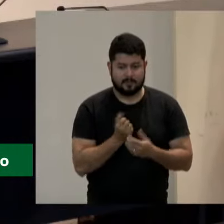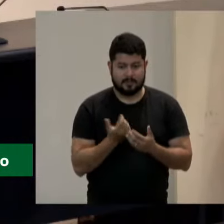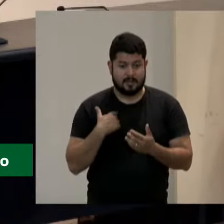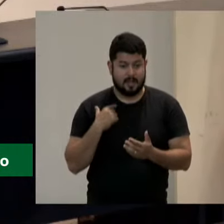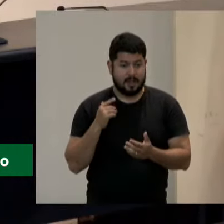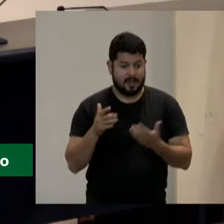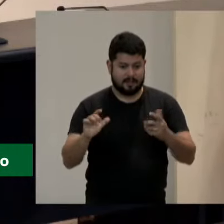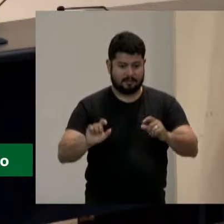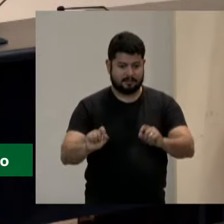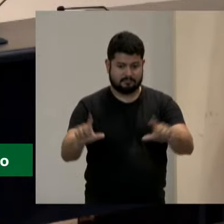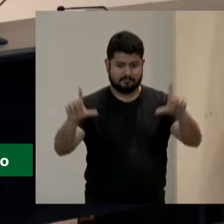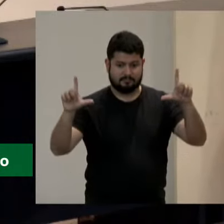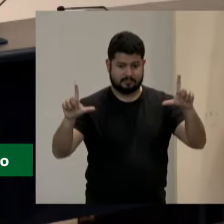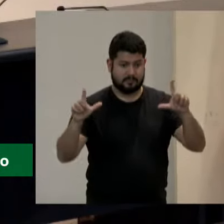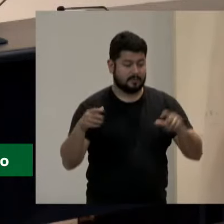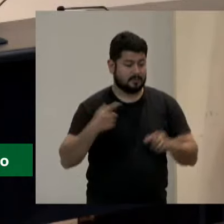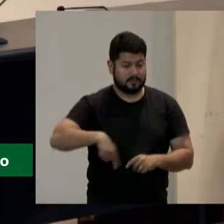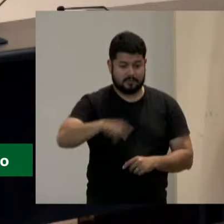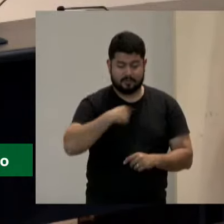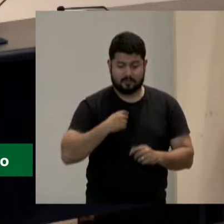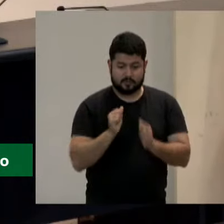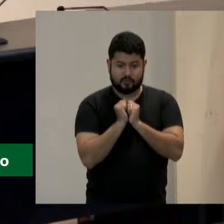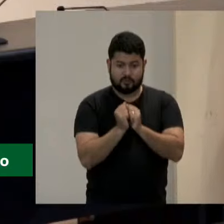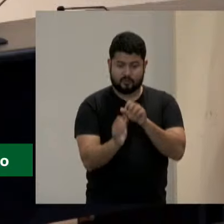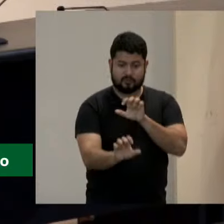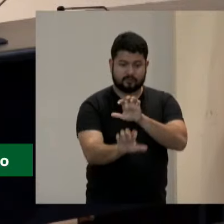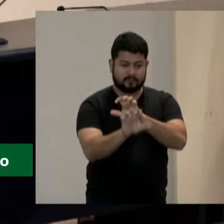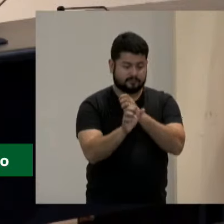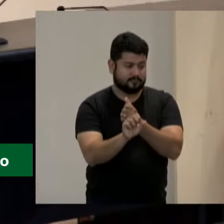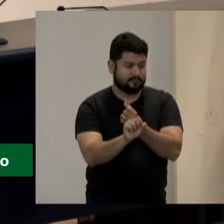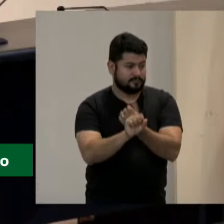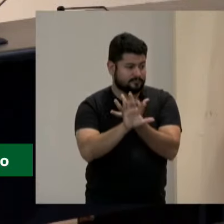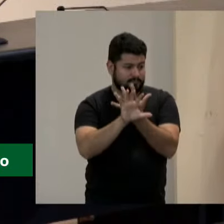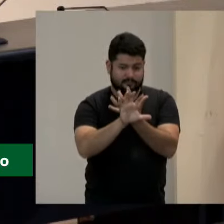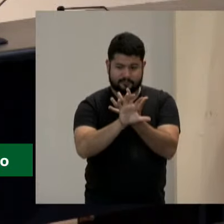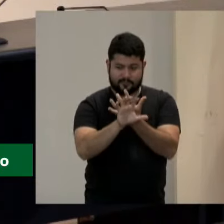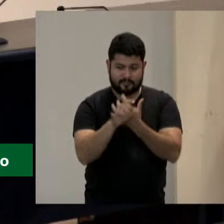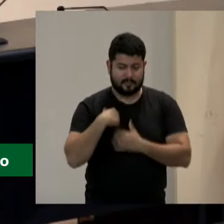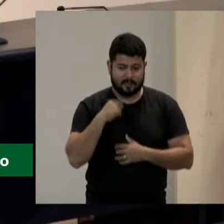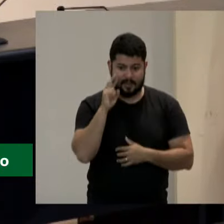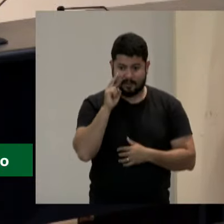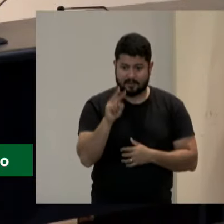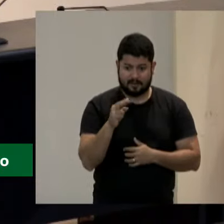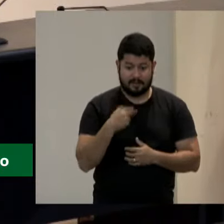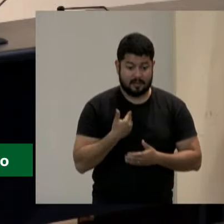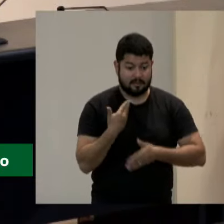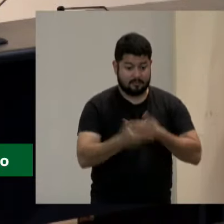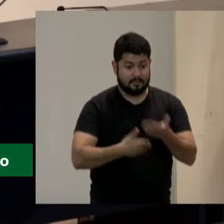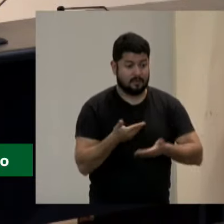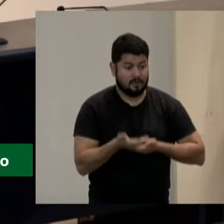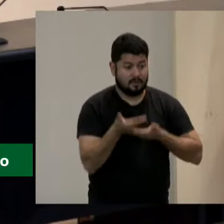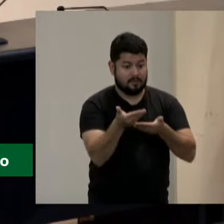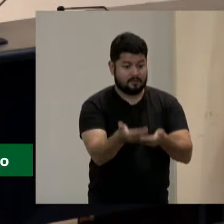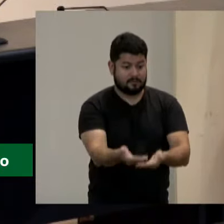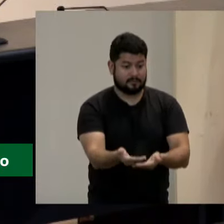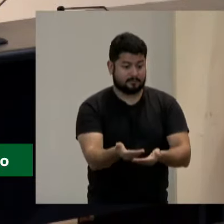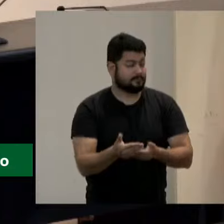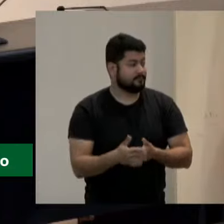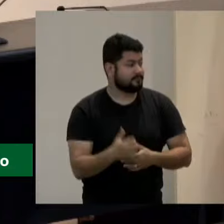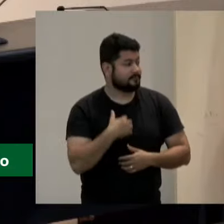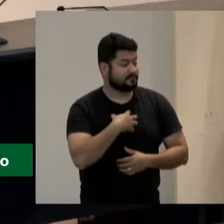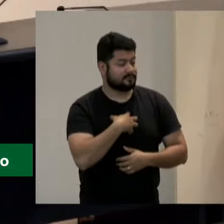telepresencial, eu fiquei encantado. E quando o Guilherme me convidou para vir estar aqui, eu sou muito feliz porque